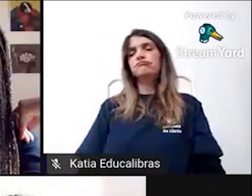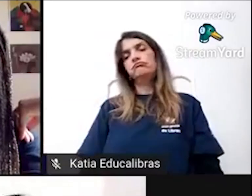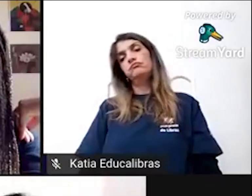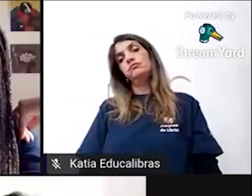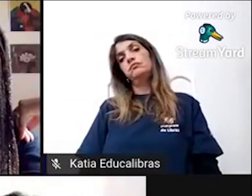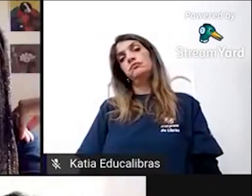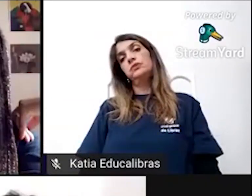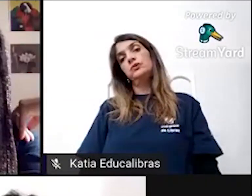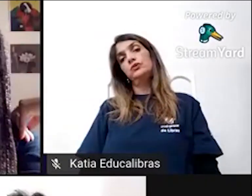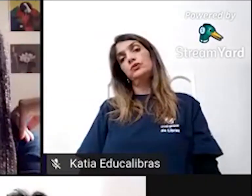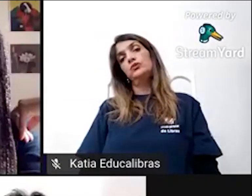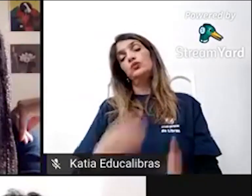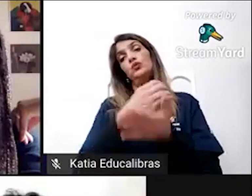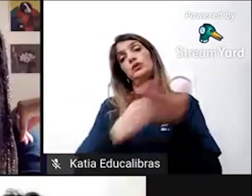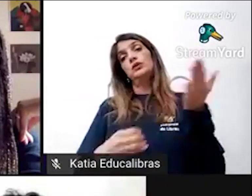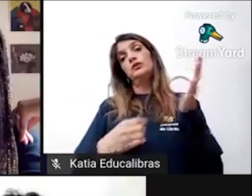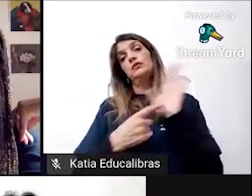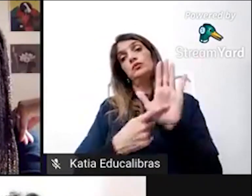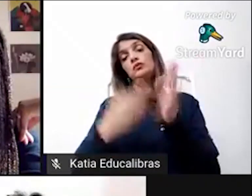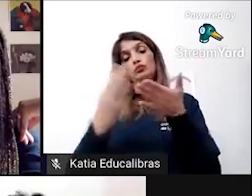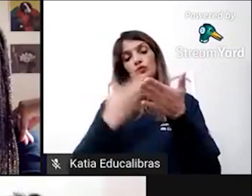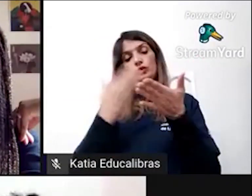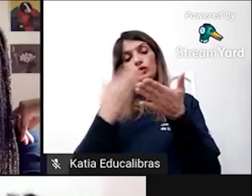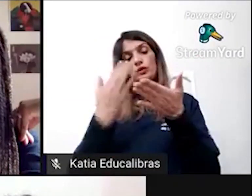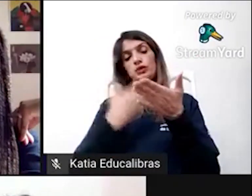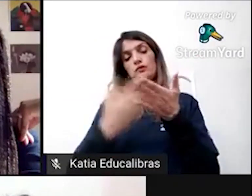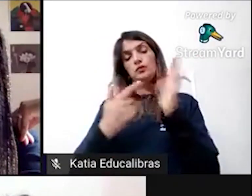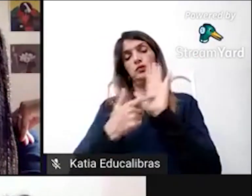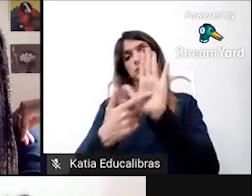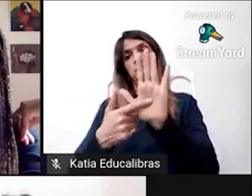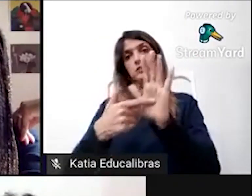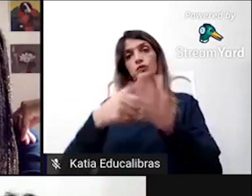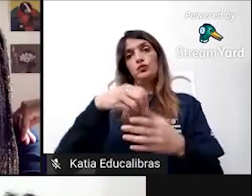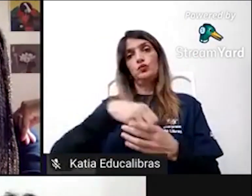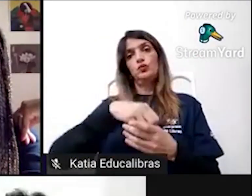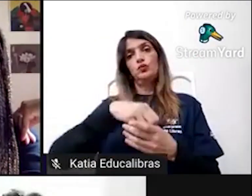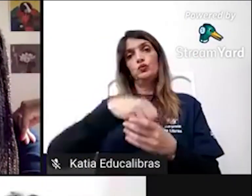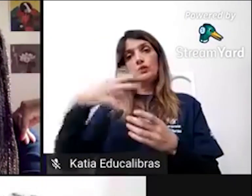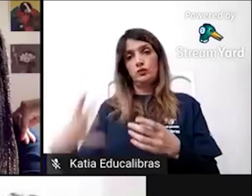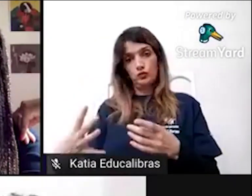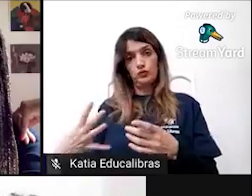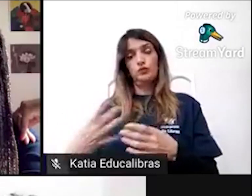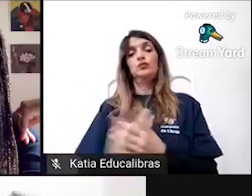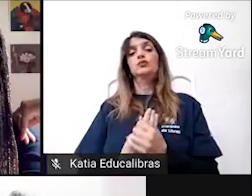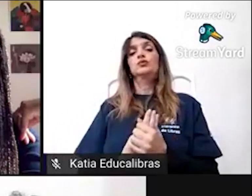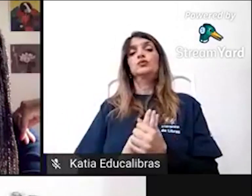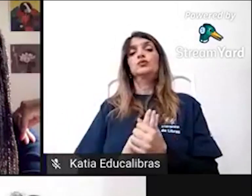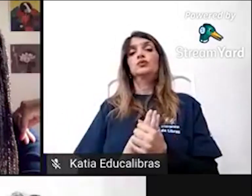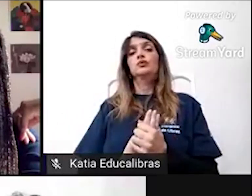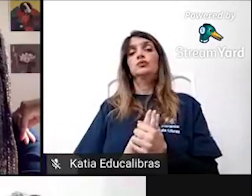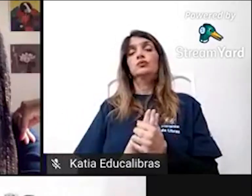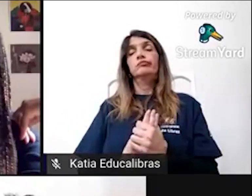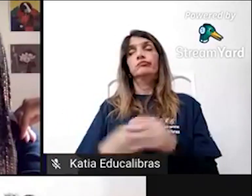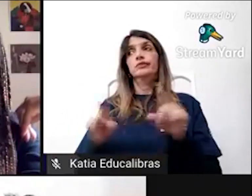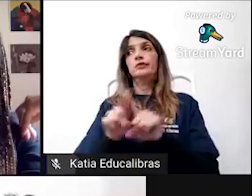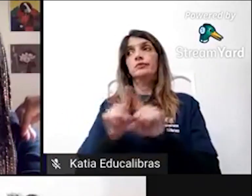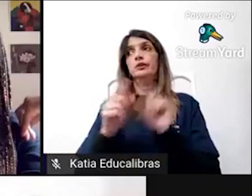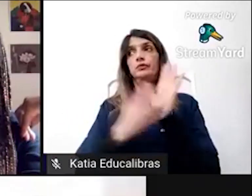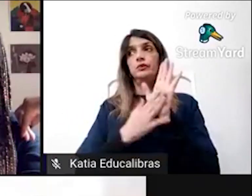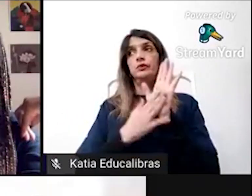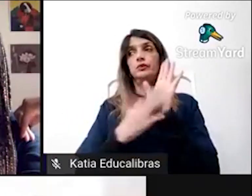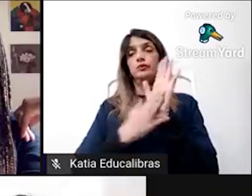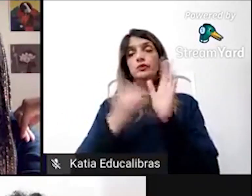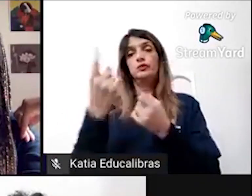o currículo ele vai trazer um pouco desses conteúdos, obviamente, ele traz algumas propostas de